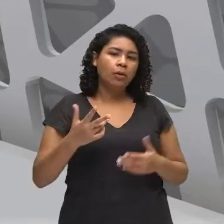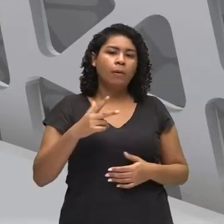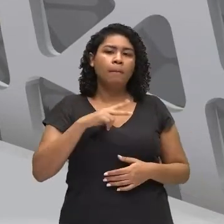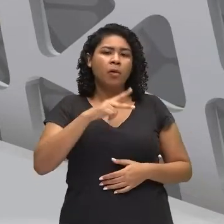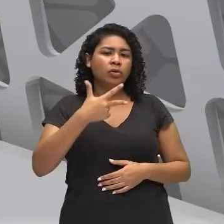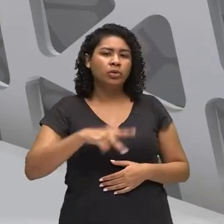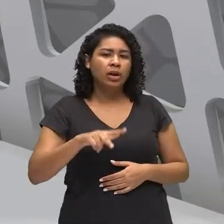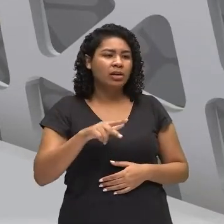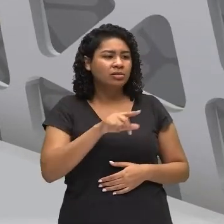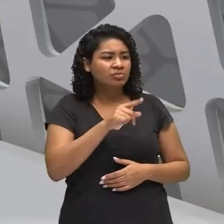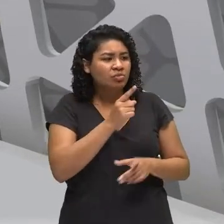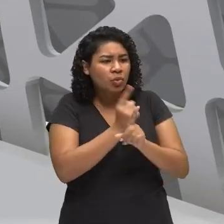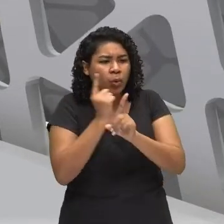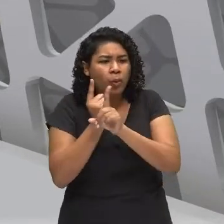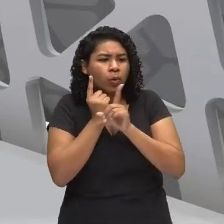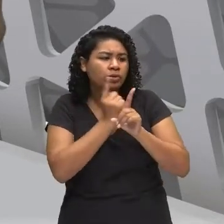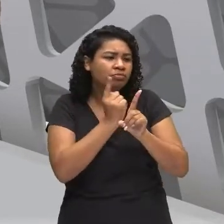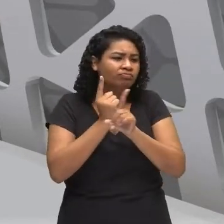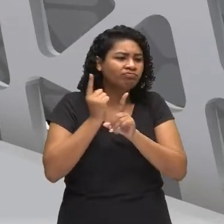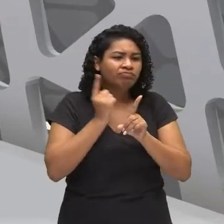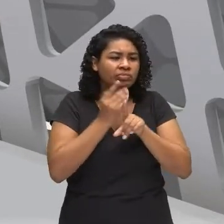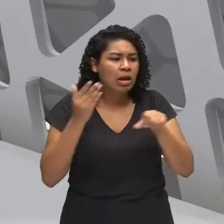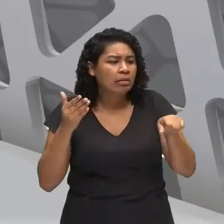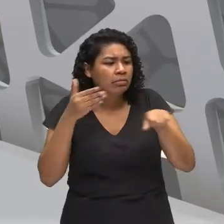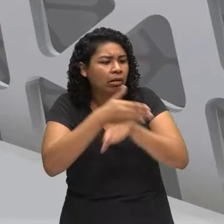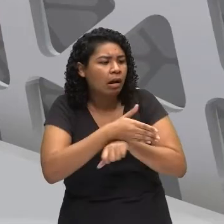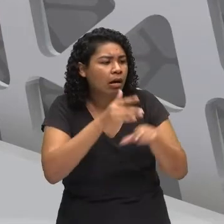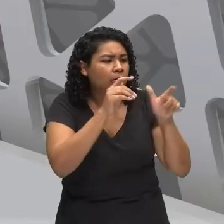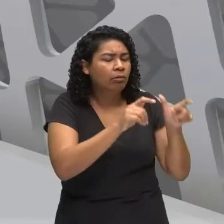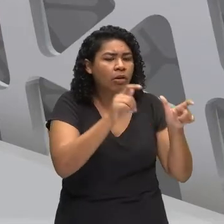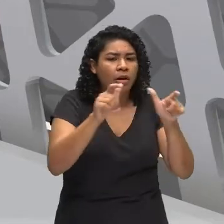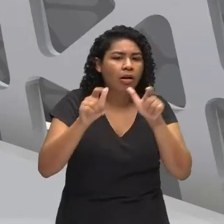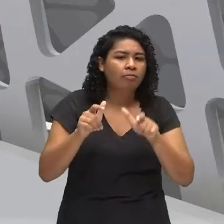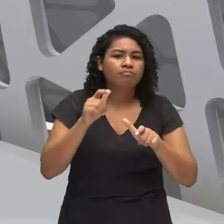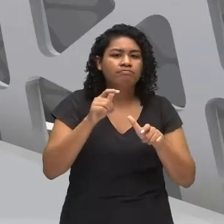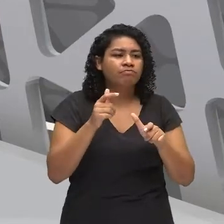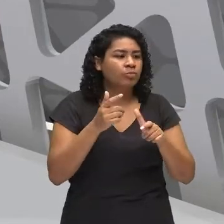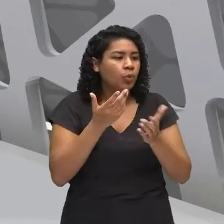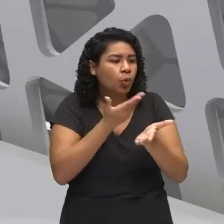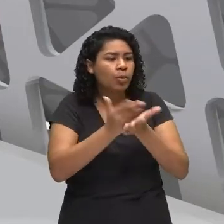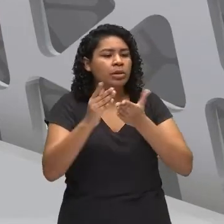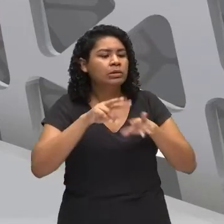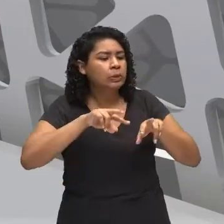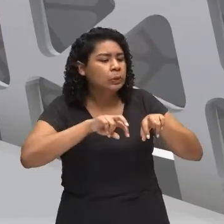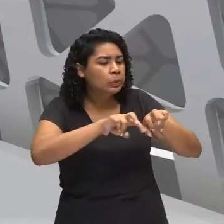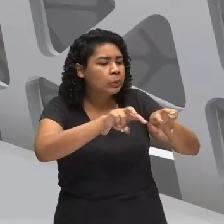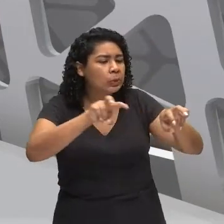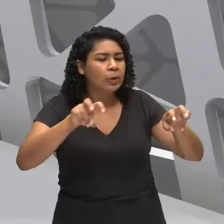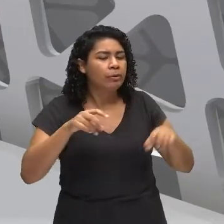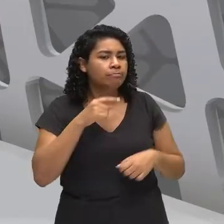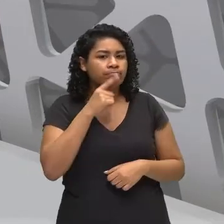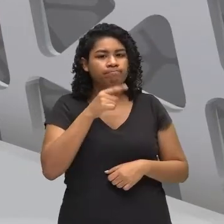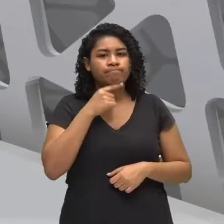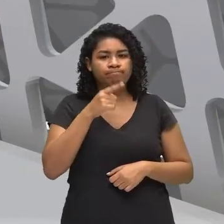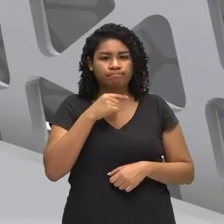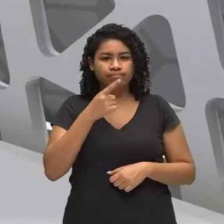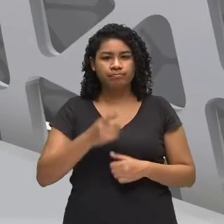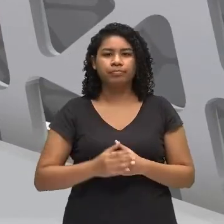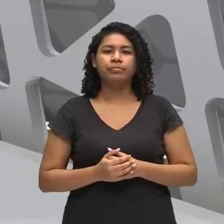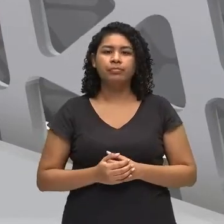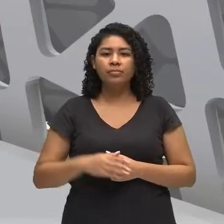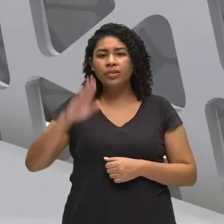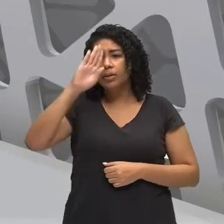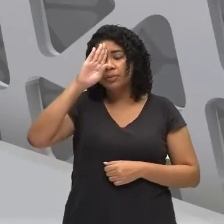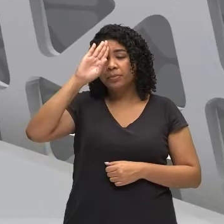não encontrarão entraves para adentrar na região e começar a buscar suas riquezas. Principalmente, uma